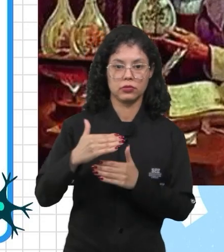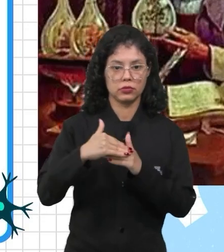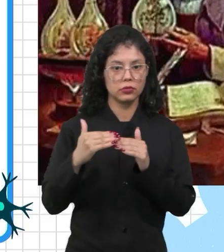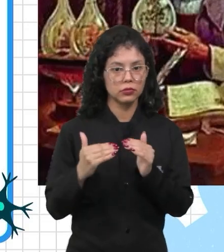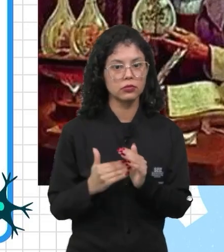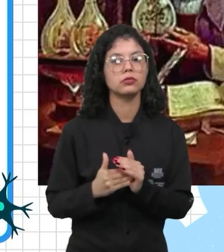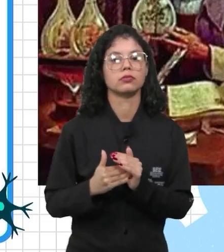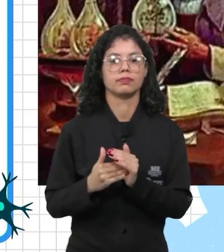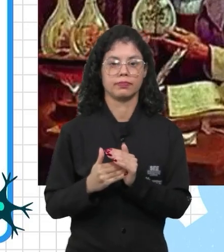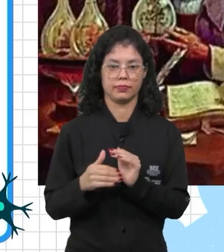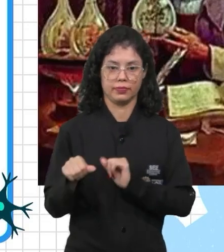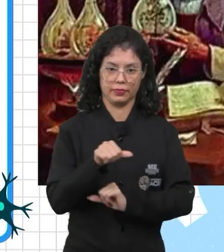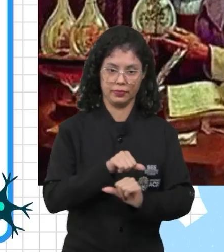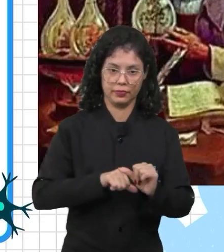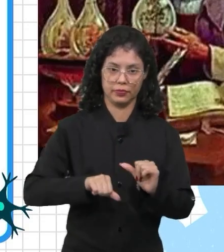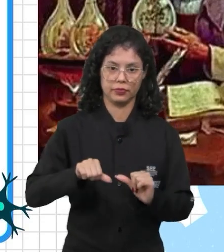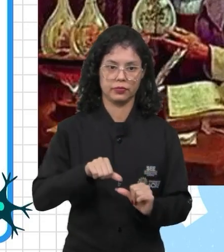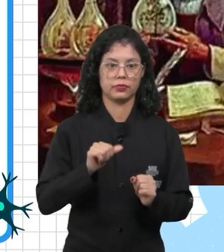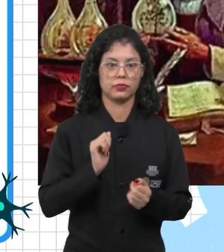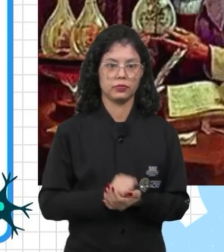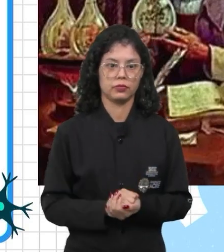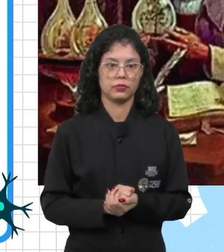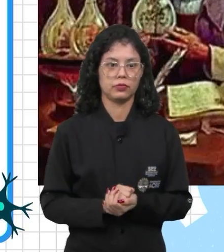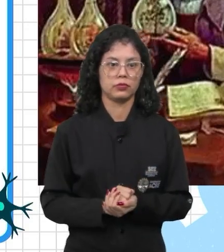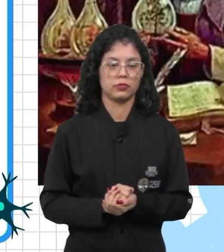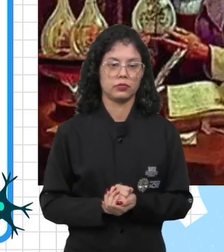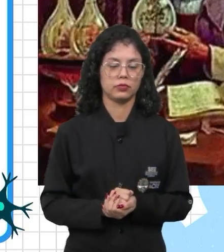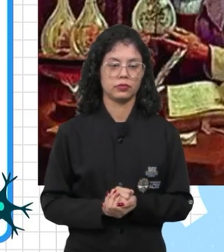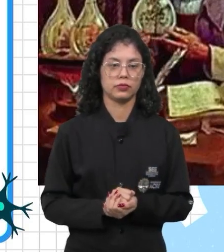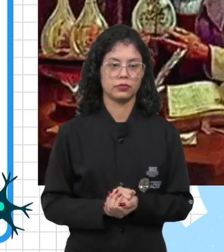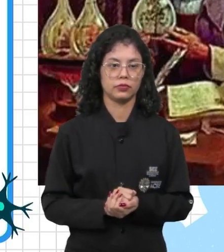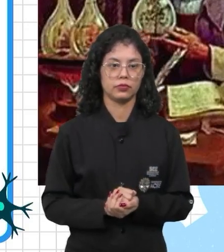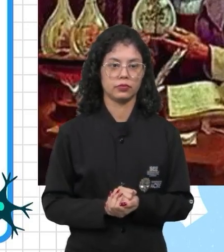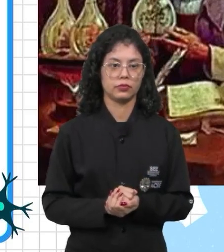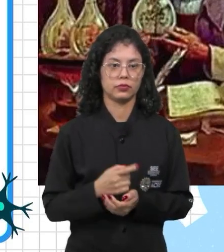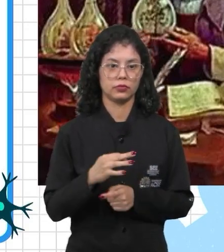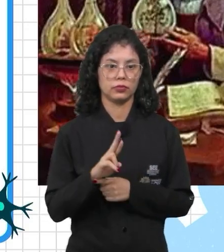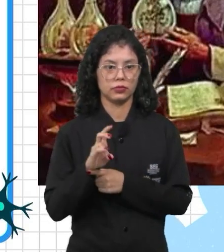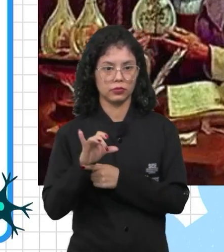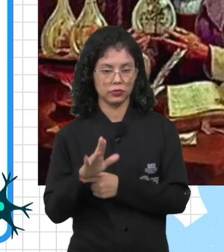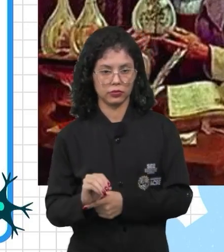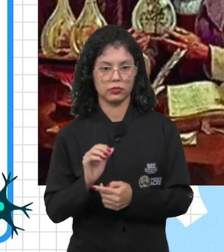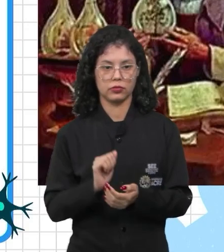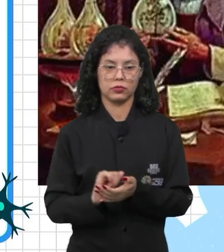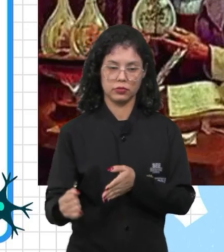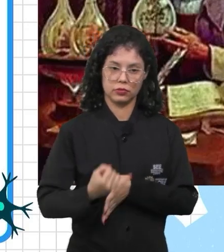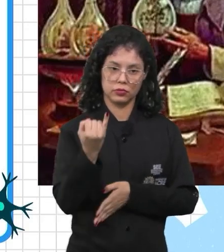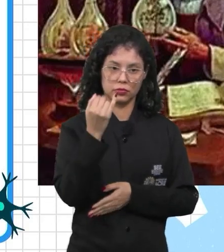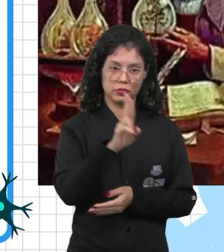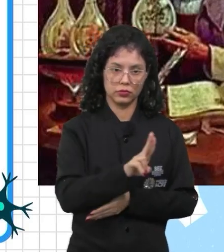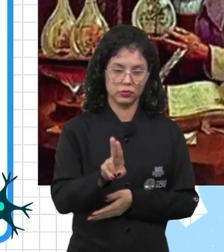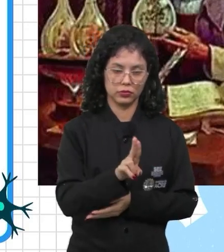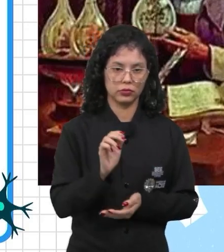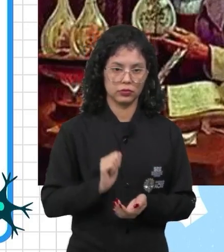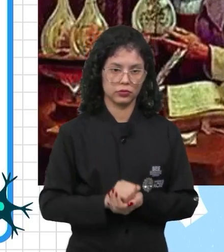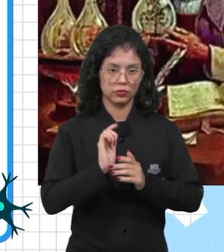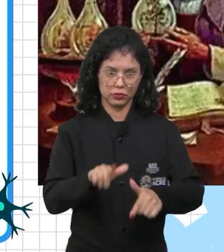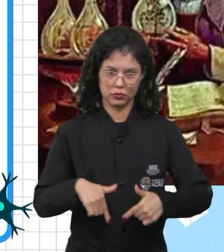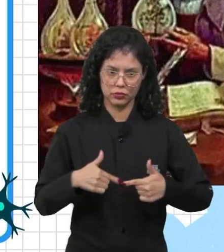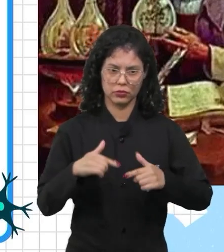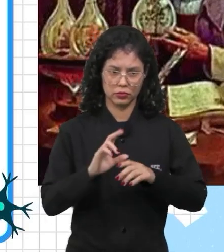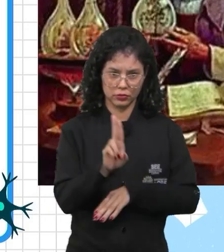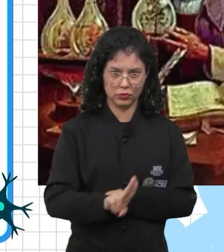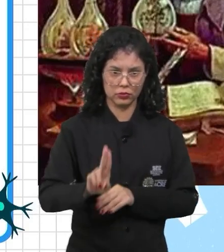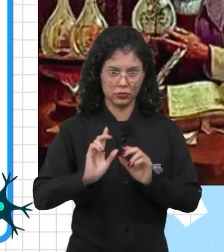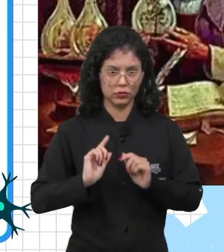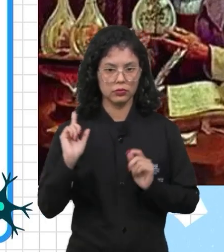essa transição, foi o Paracelso. Ele foi um dos principais nomes aí desse período, defendendo o uso